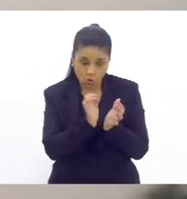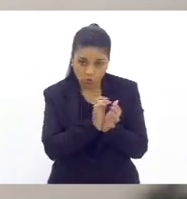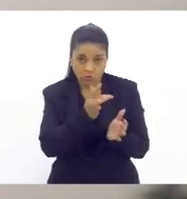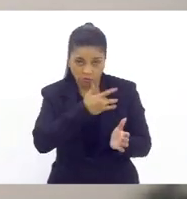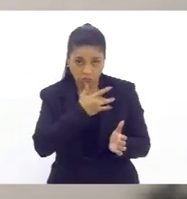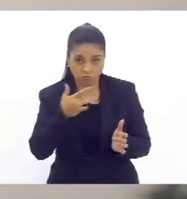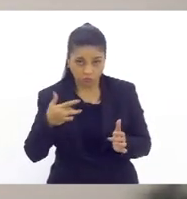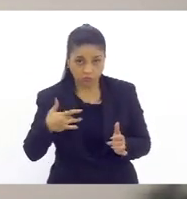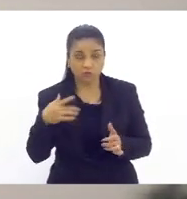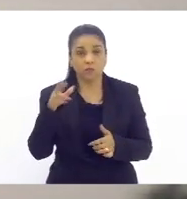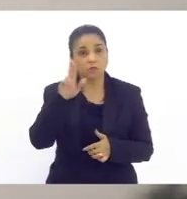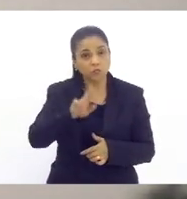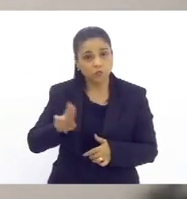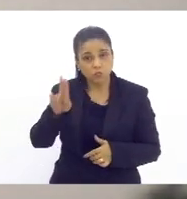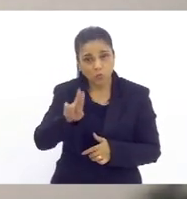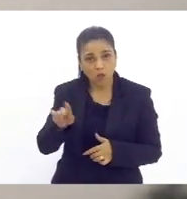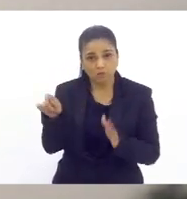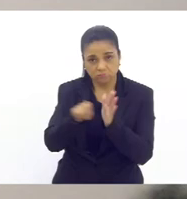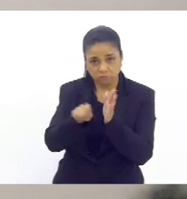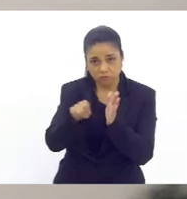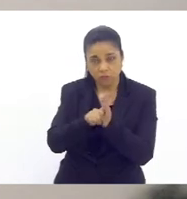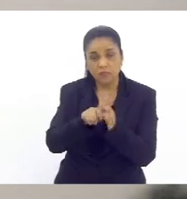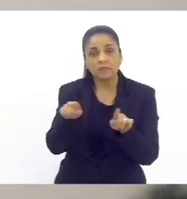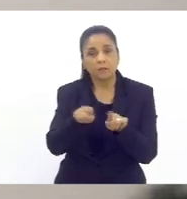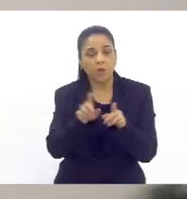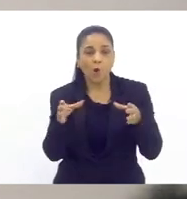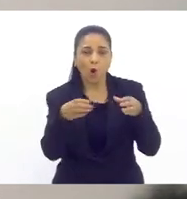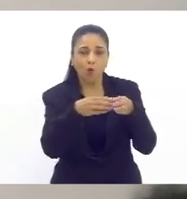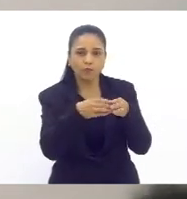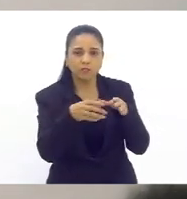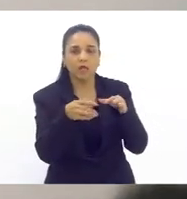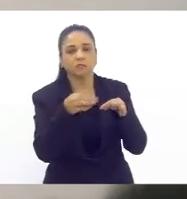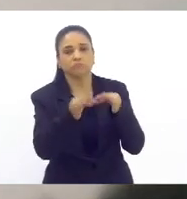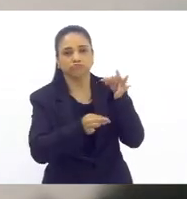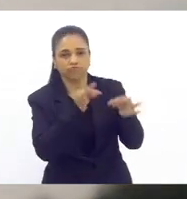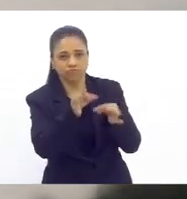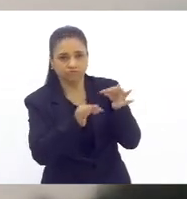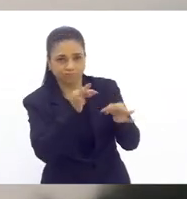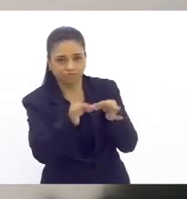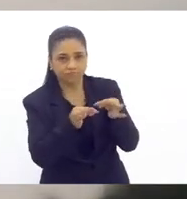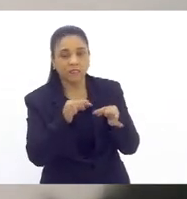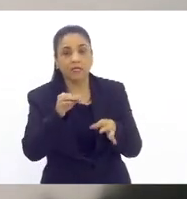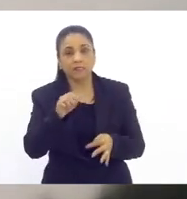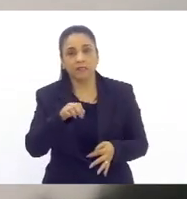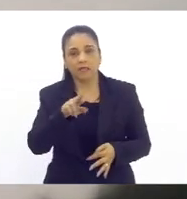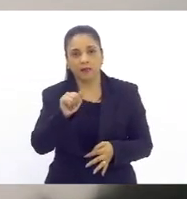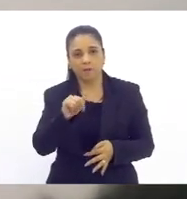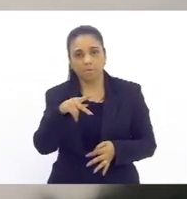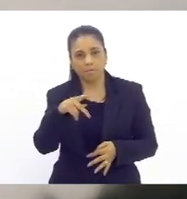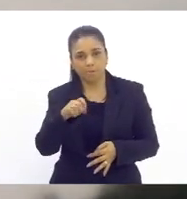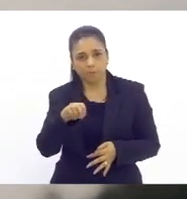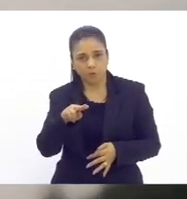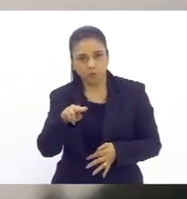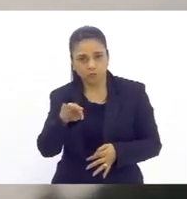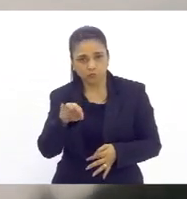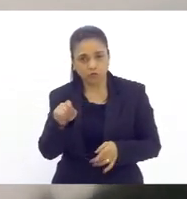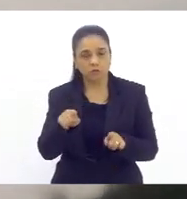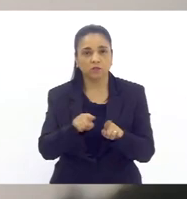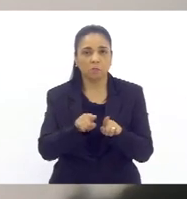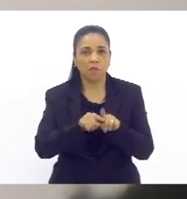olhar crítico sobre a questão das terapêuticas e toda essa temática de